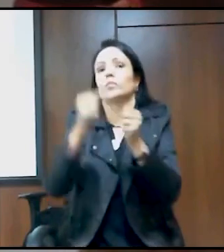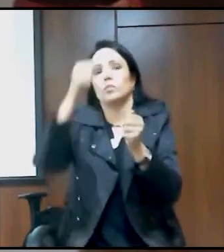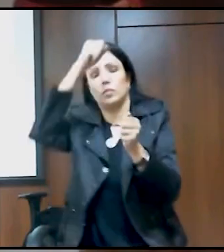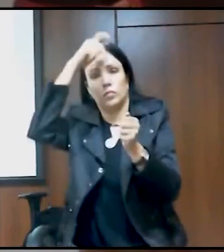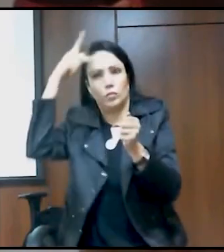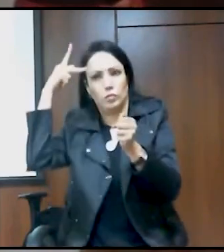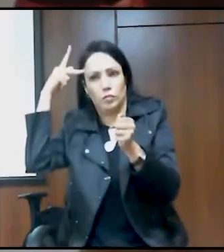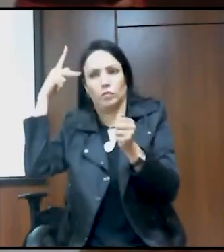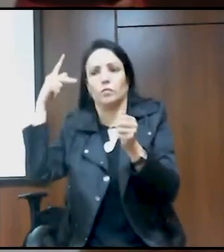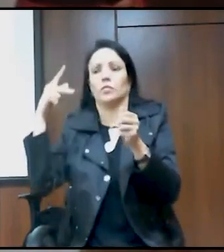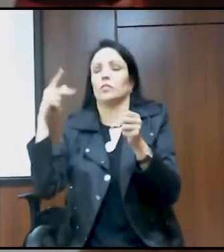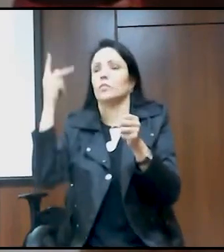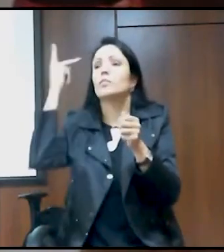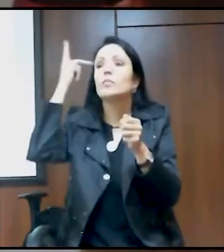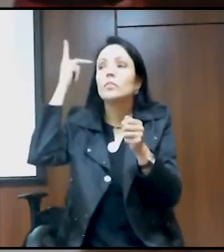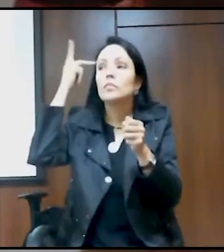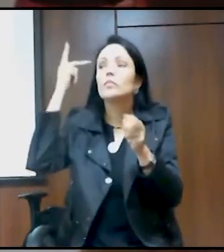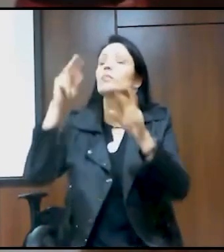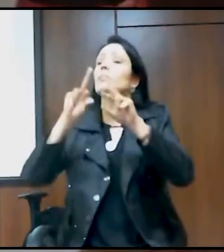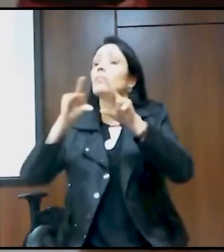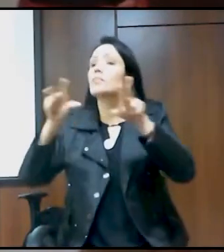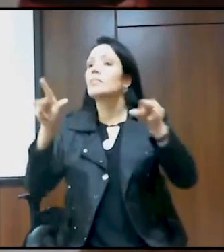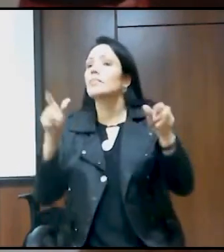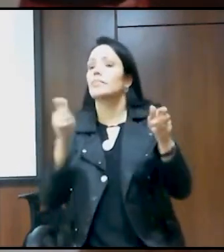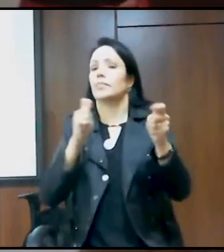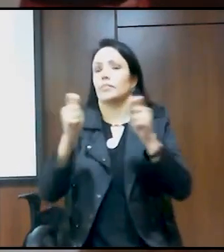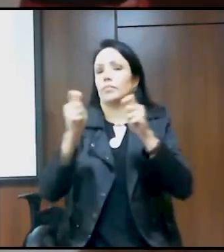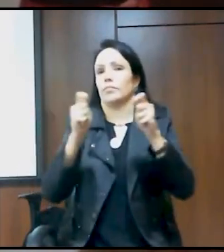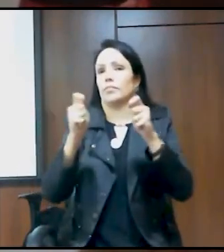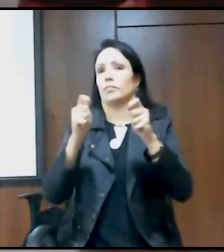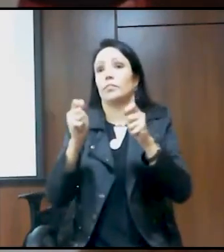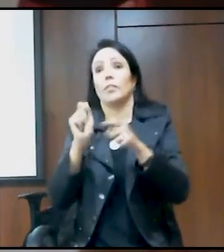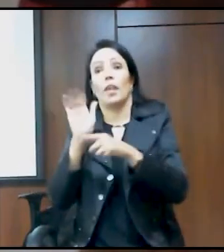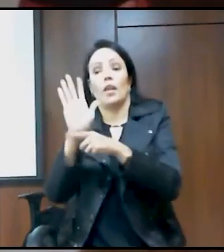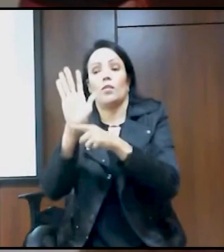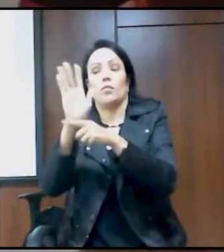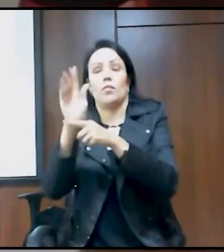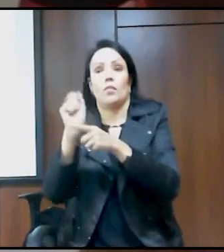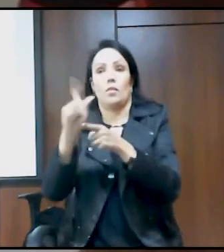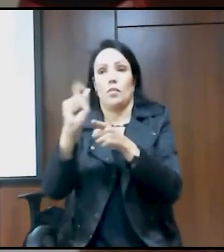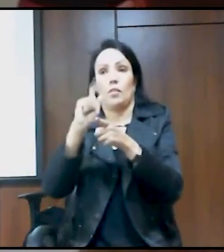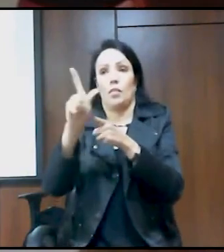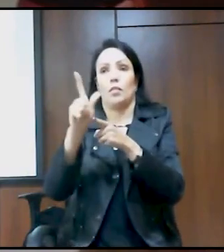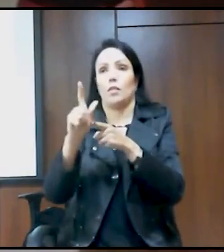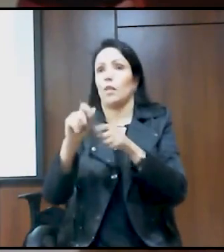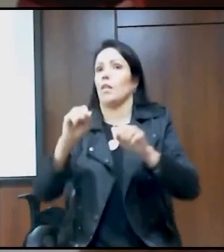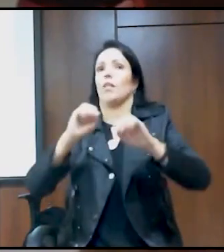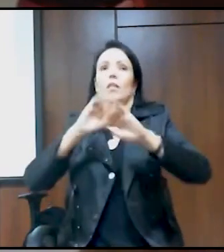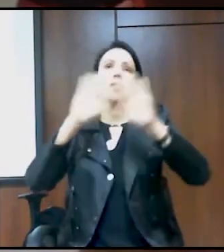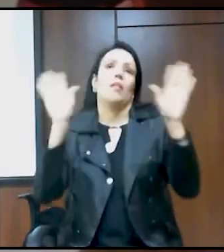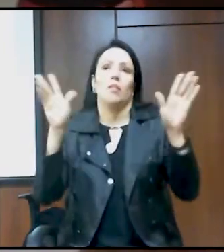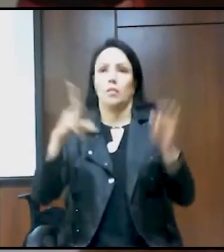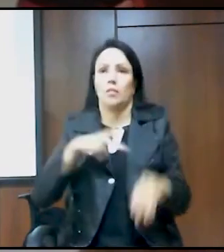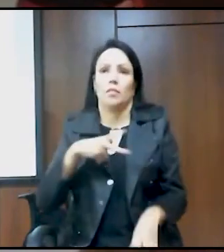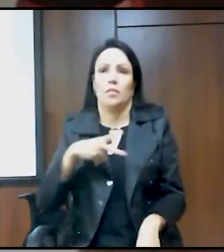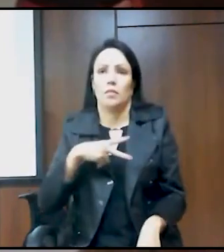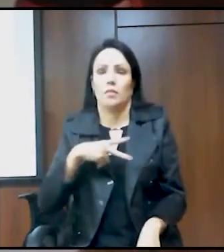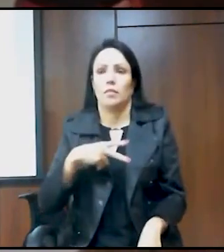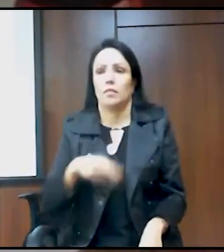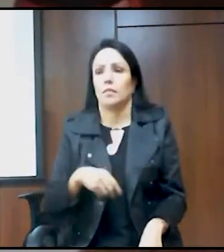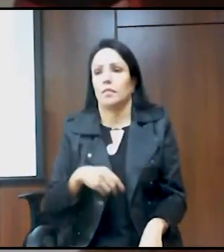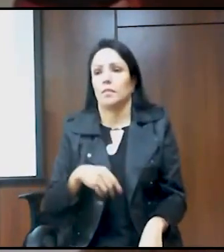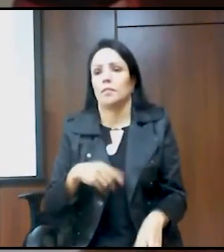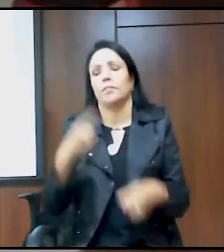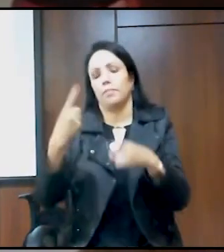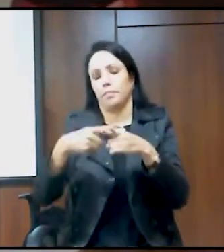Paulo formas de controle do auxílio aluguel, que evidentemente são privadas. Tá? Por